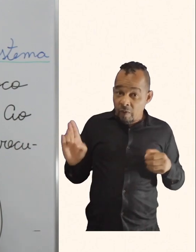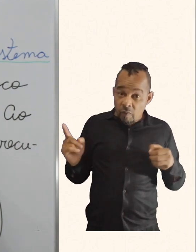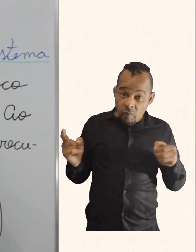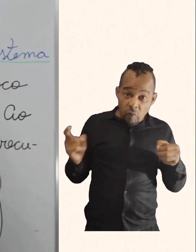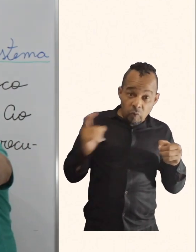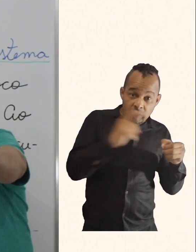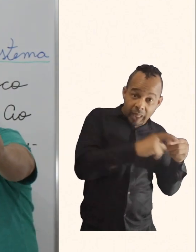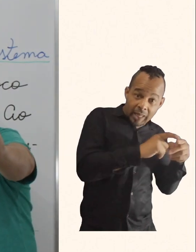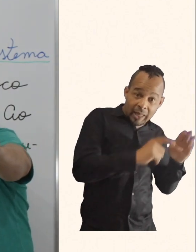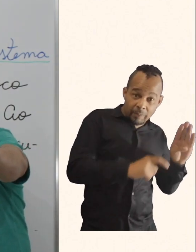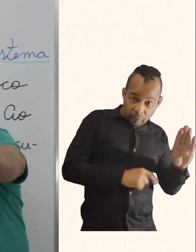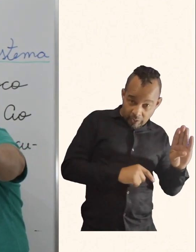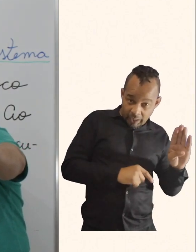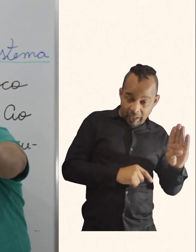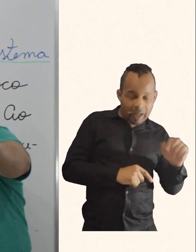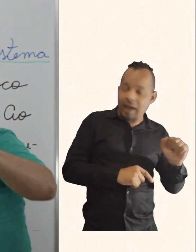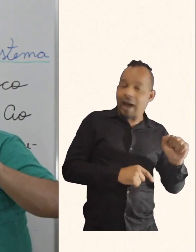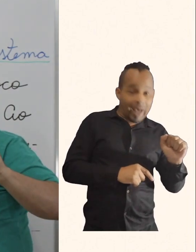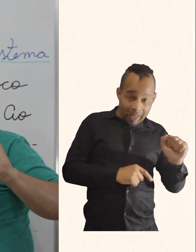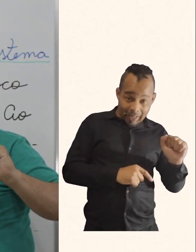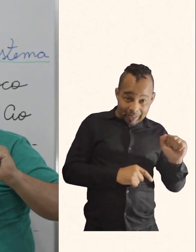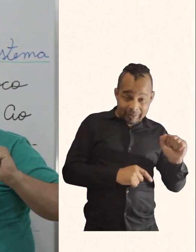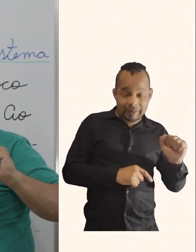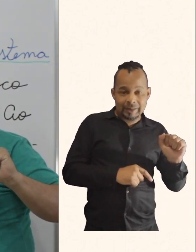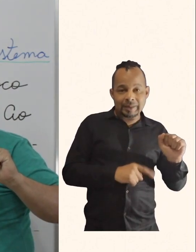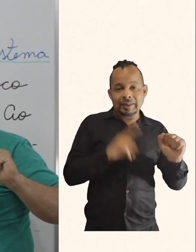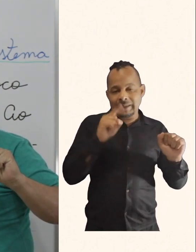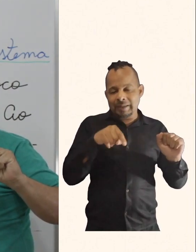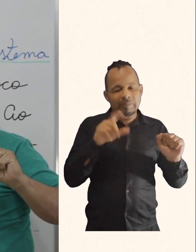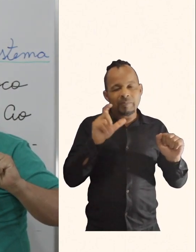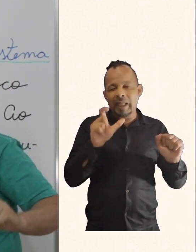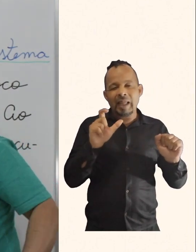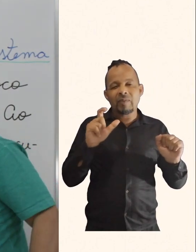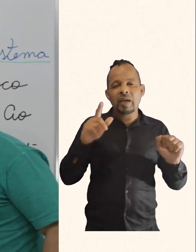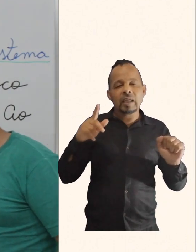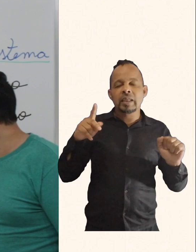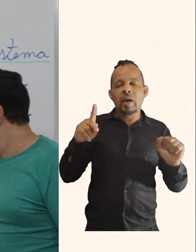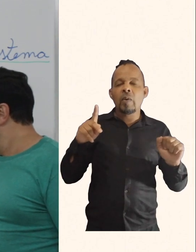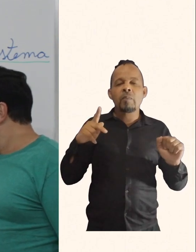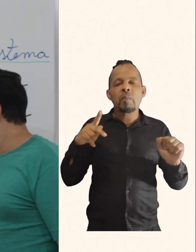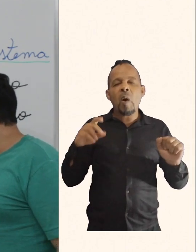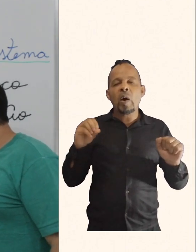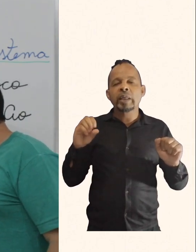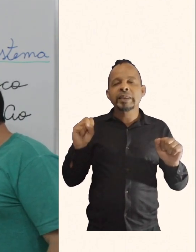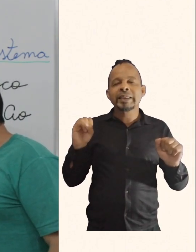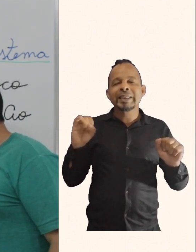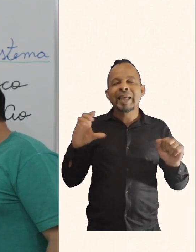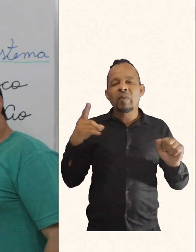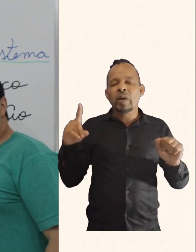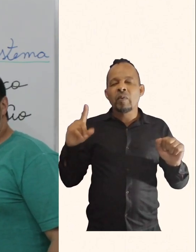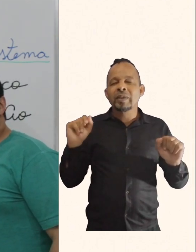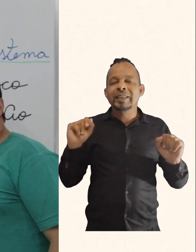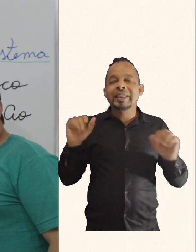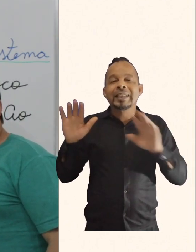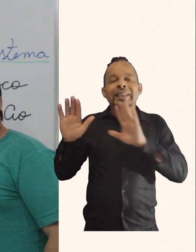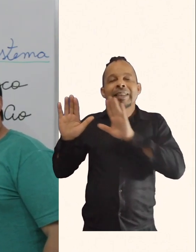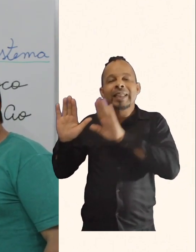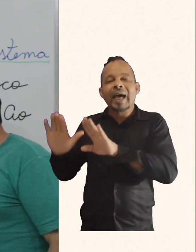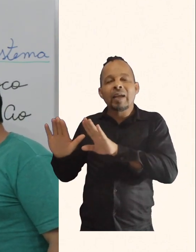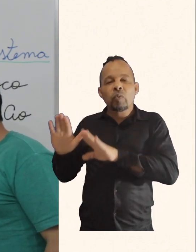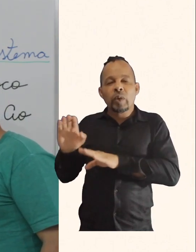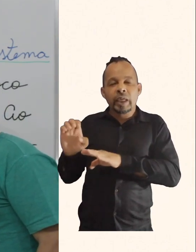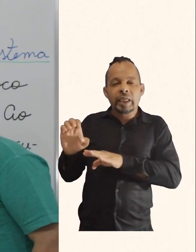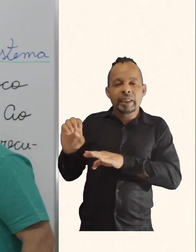posição A, eu nem vou usar posição. Falei posição, mas vou trocar essa palavra. Quando eu volto do